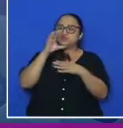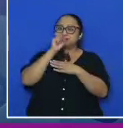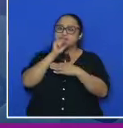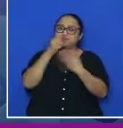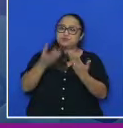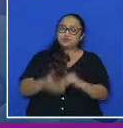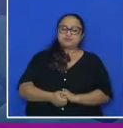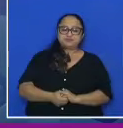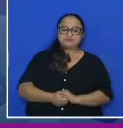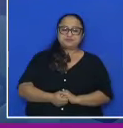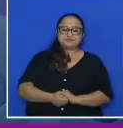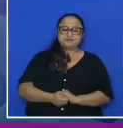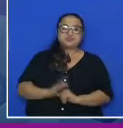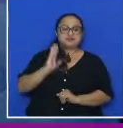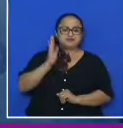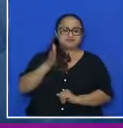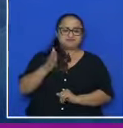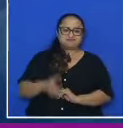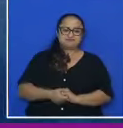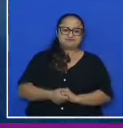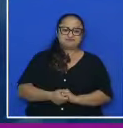sábado. Valendo!